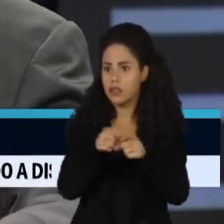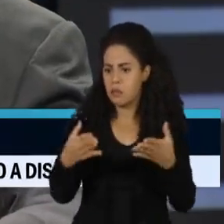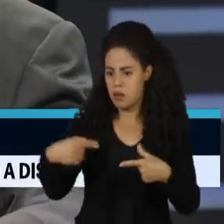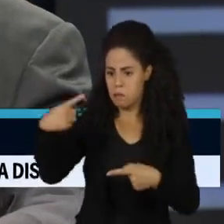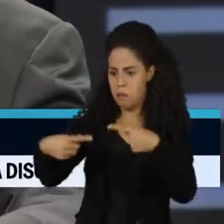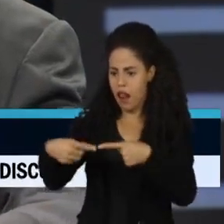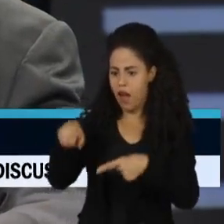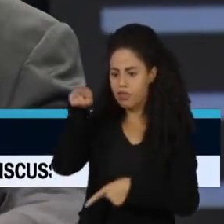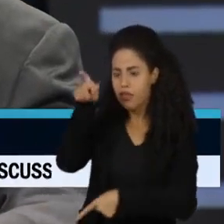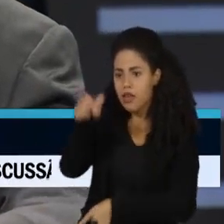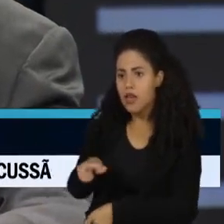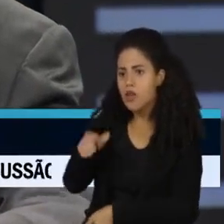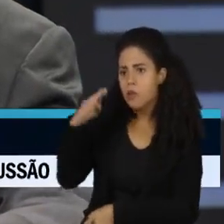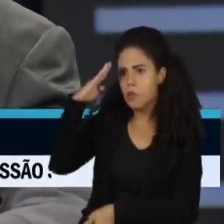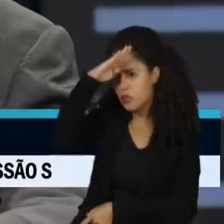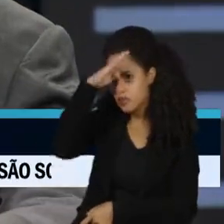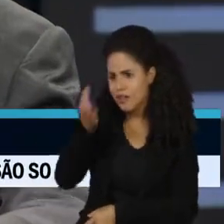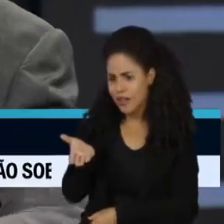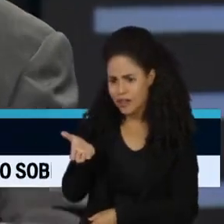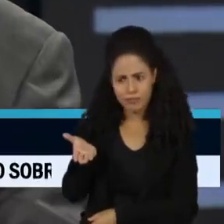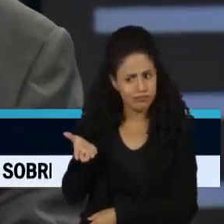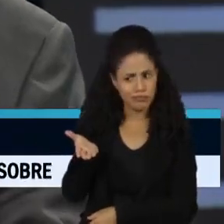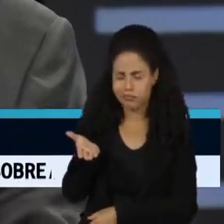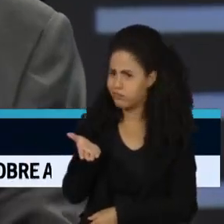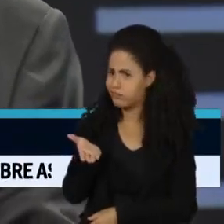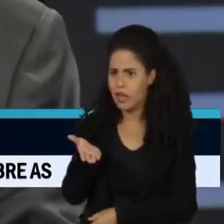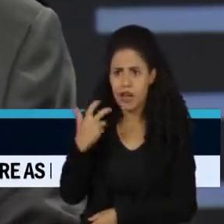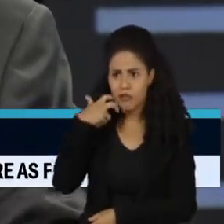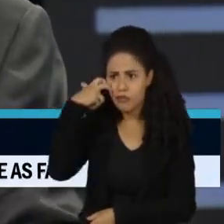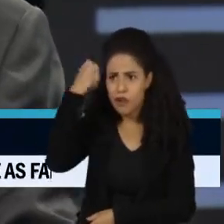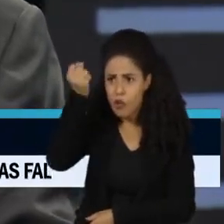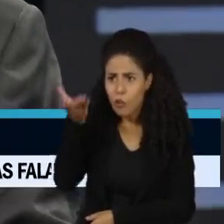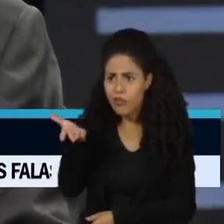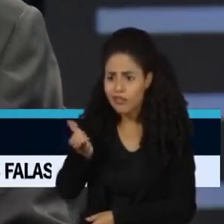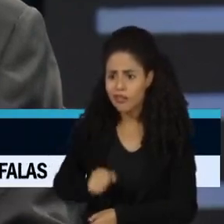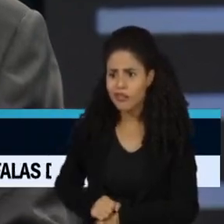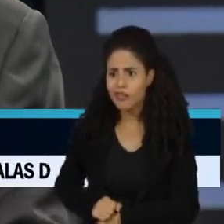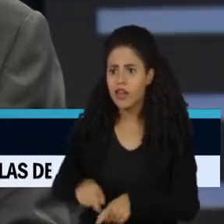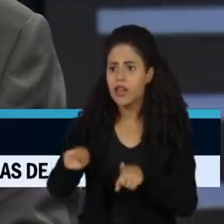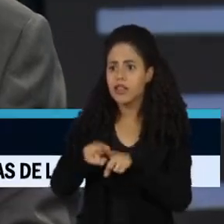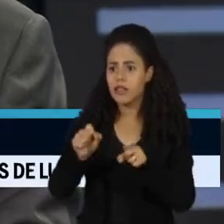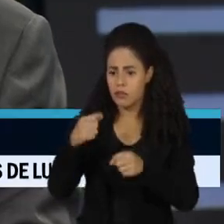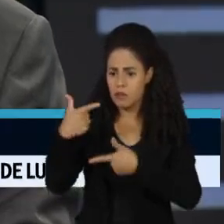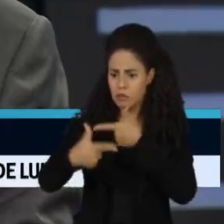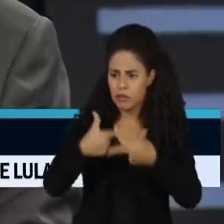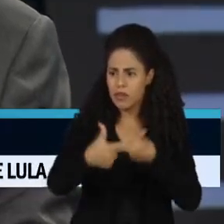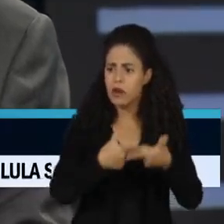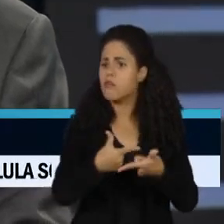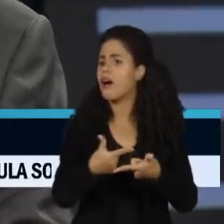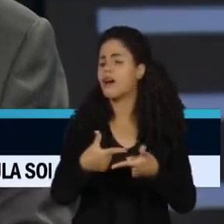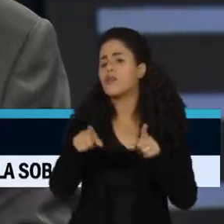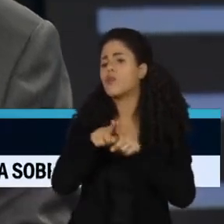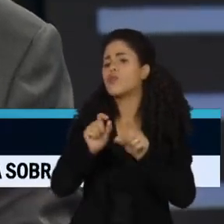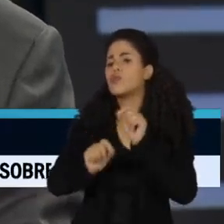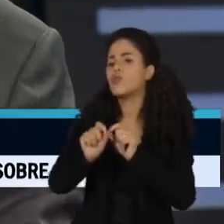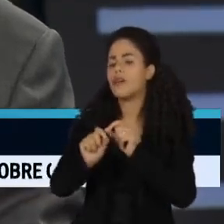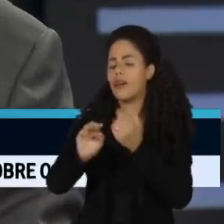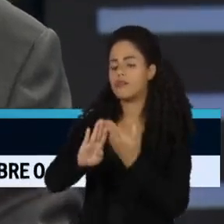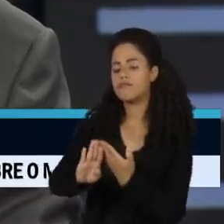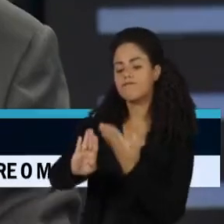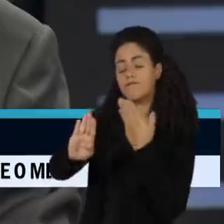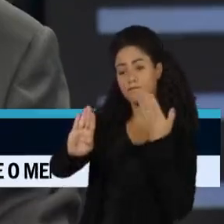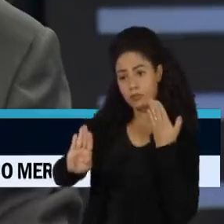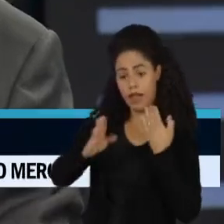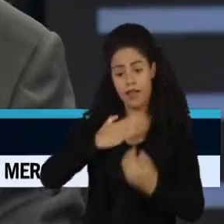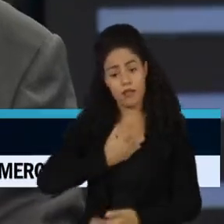do bolsonaro que é uma humilhação para as forças armadas E aí é necessário fazer um trabalho de afastar